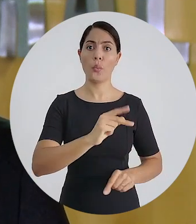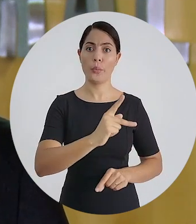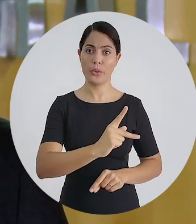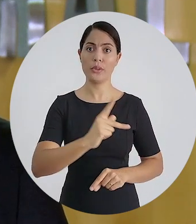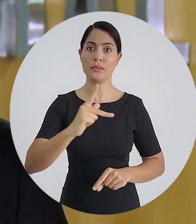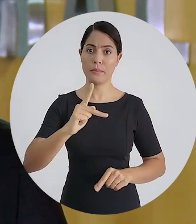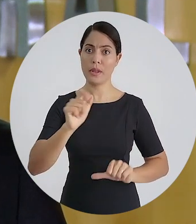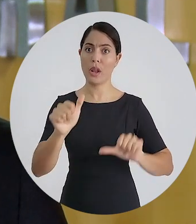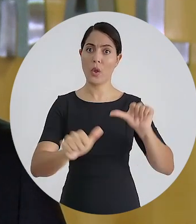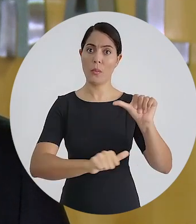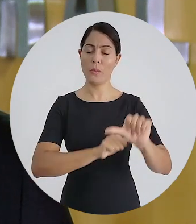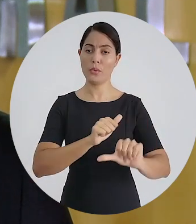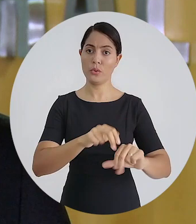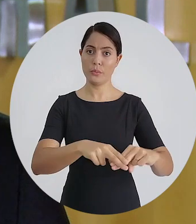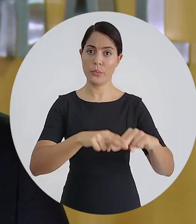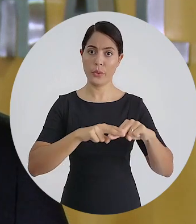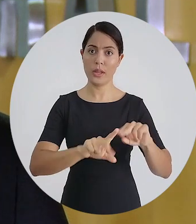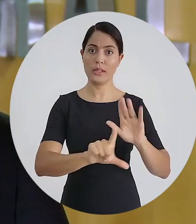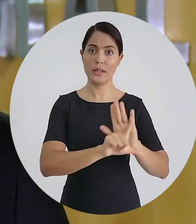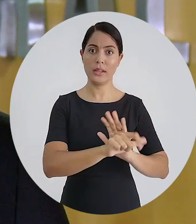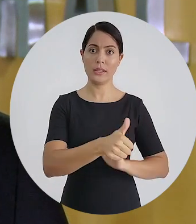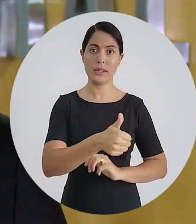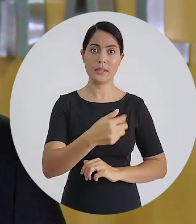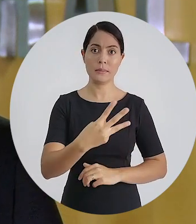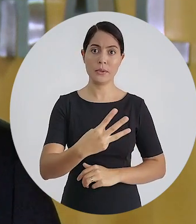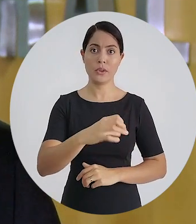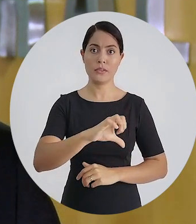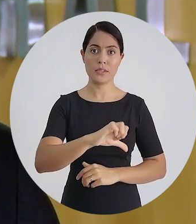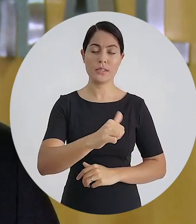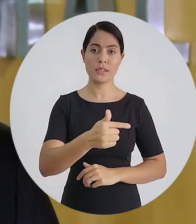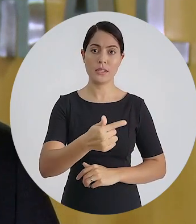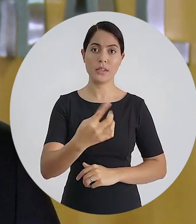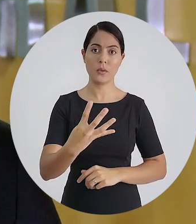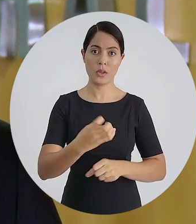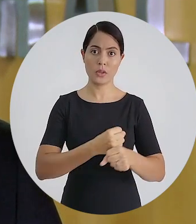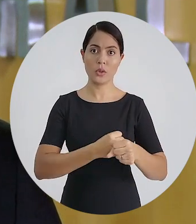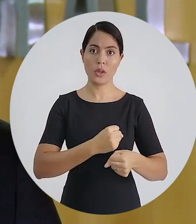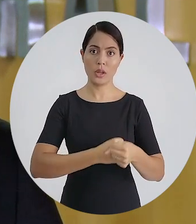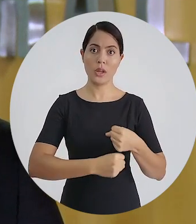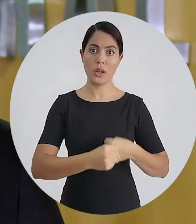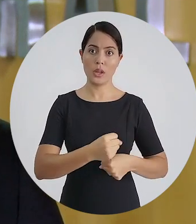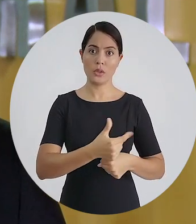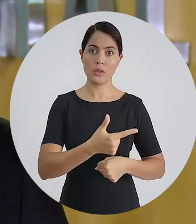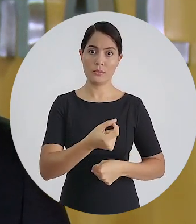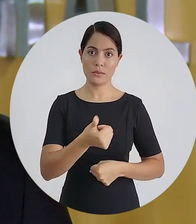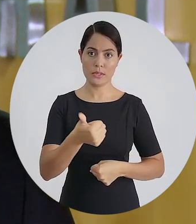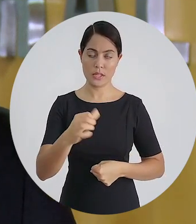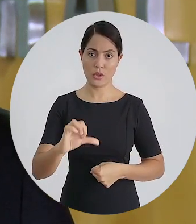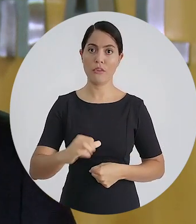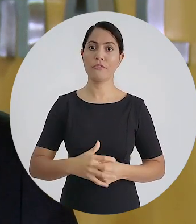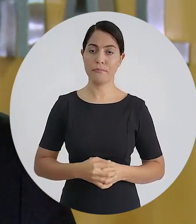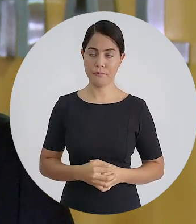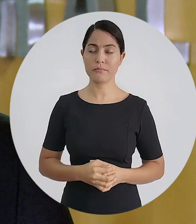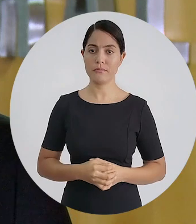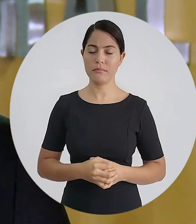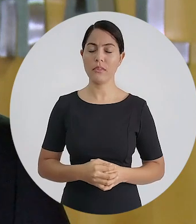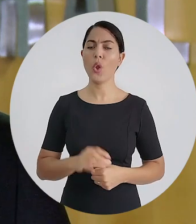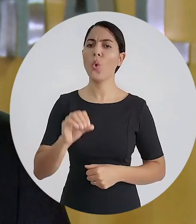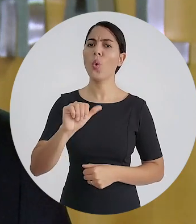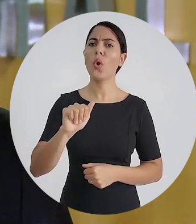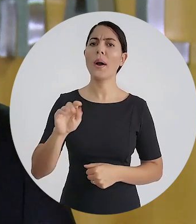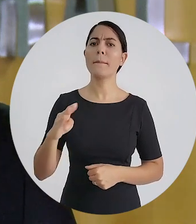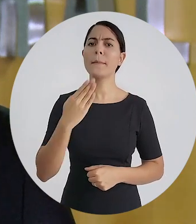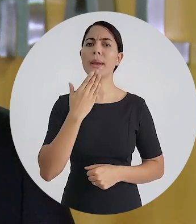no Código de Processo Penal inseridas pela Lei 13.964 de 2019. A norma questionada